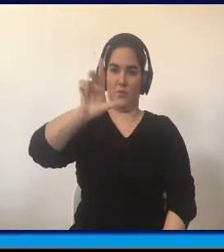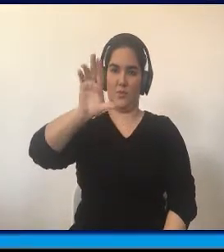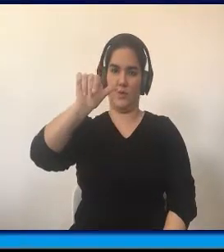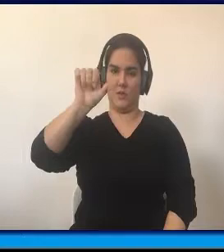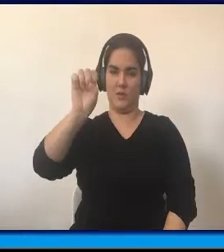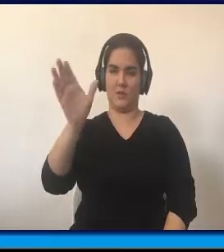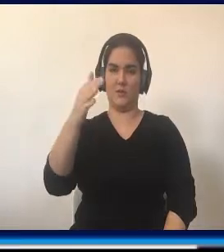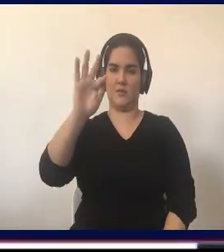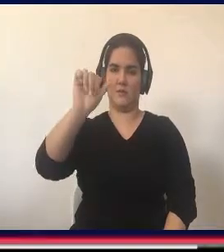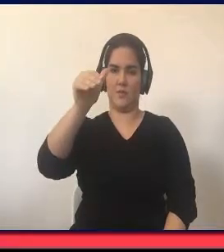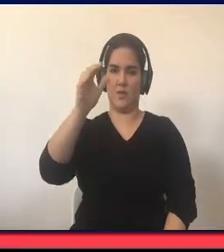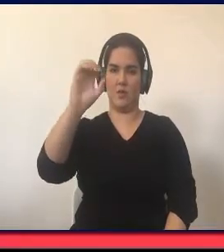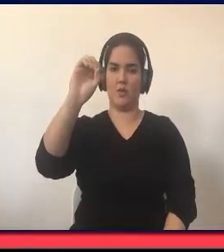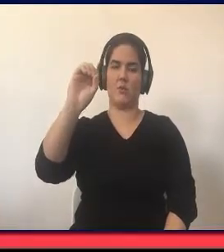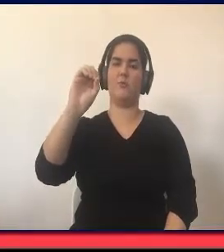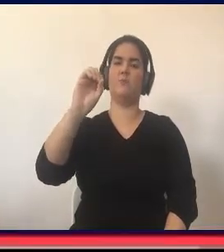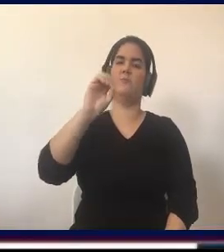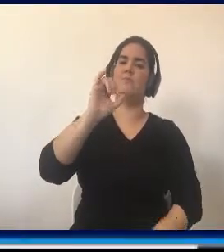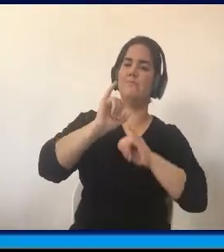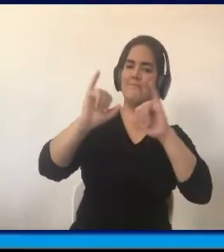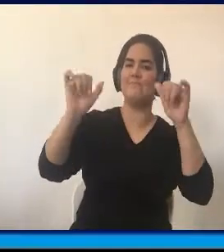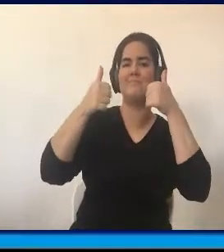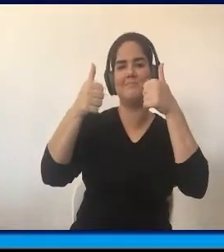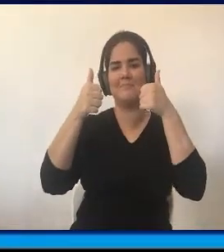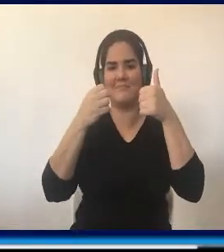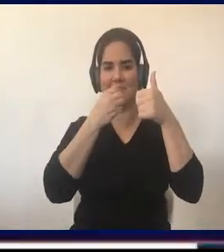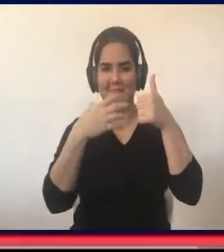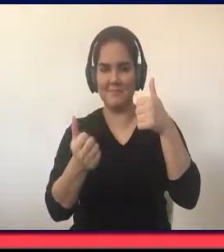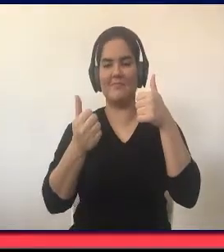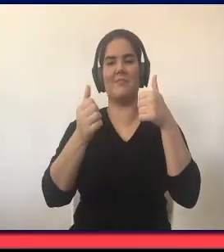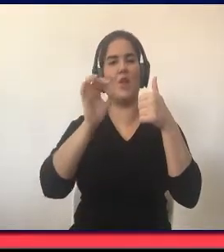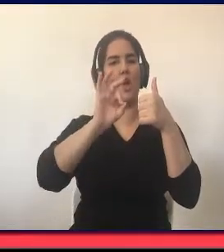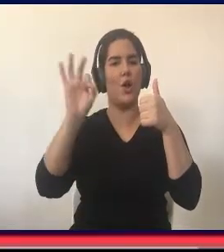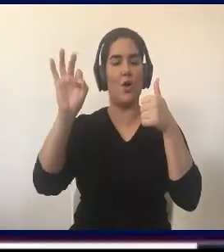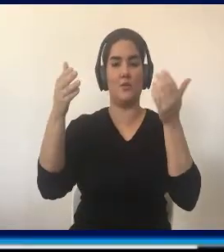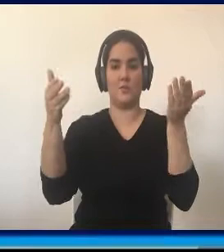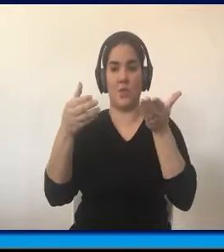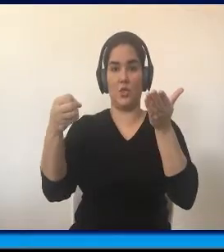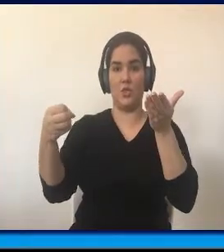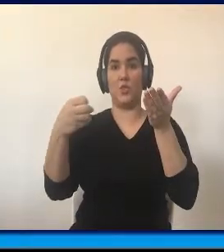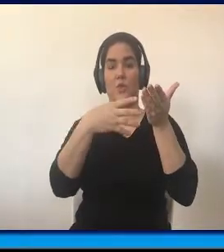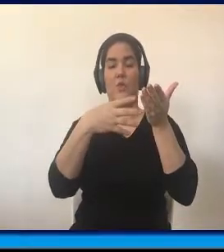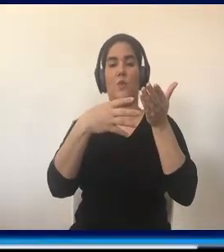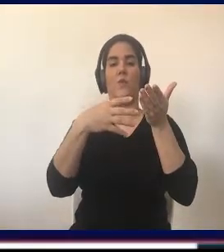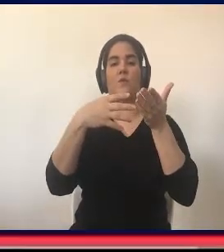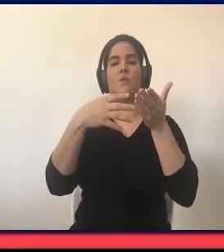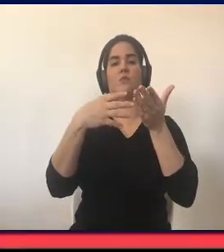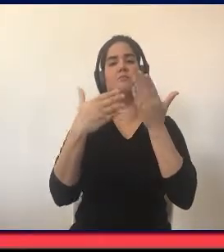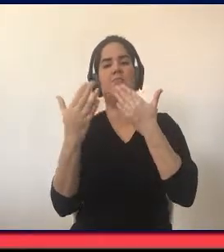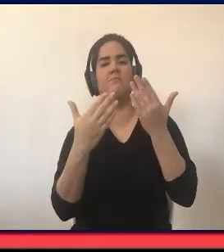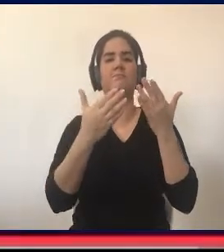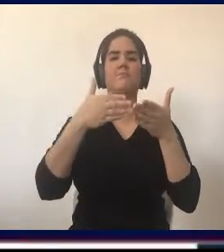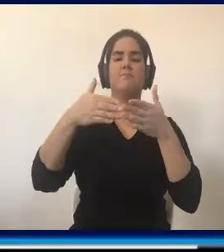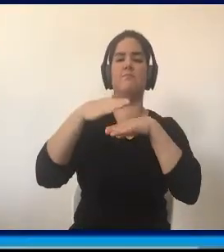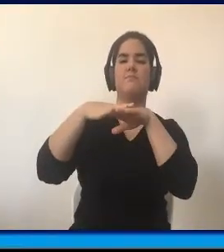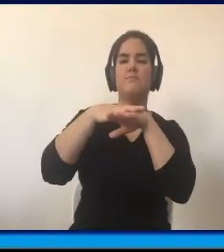beleza, galera? Tudo bom com vocês? Que massa! Hoje, mais um podcast massa aí, que com certeza vai agregar conteúdo para a sua vida. Você